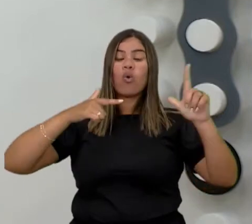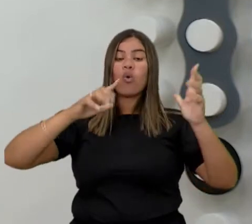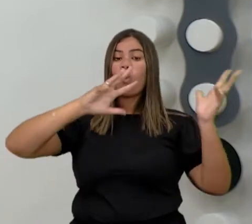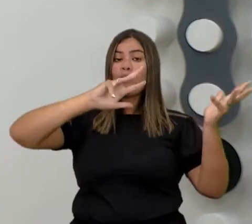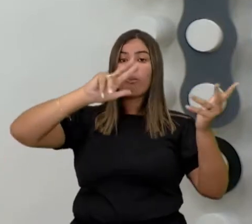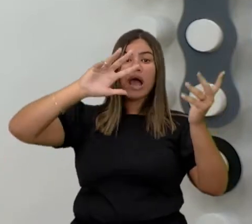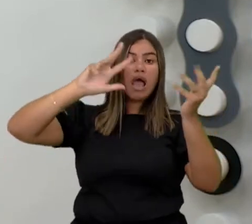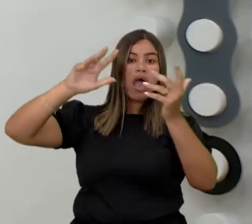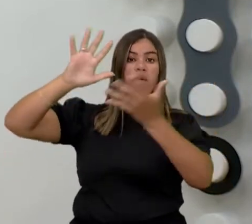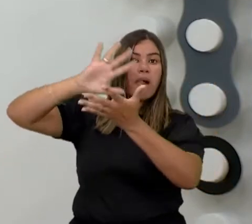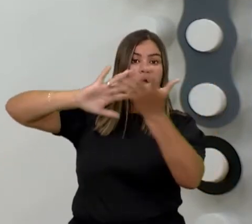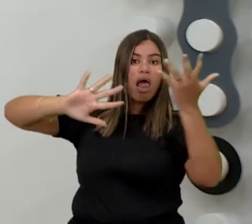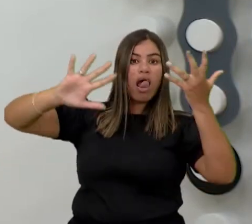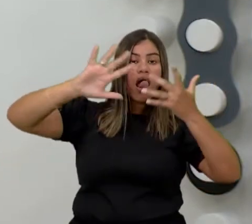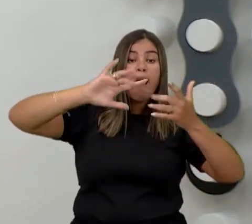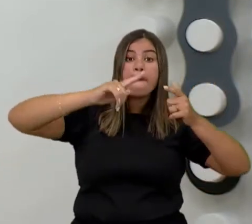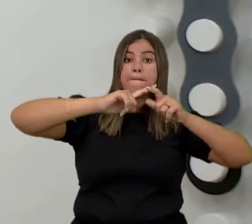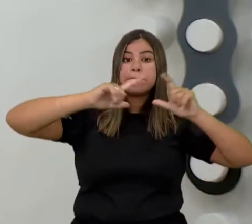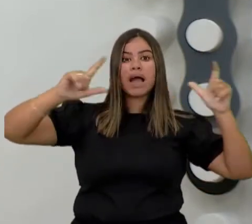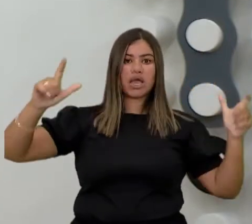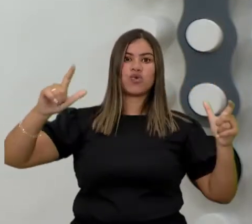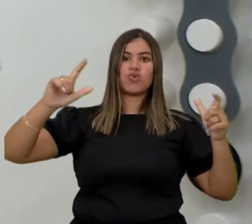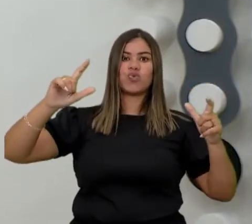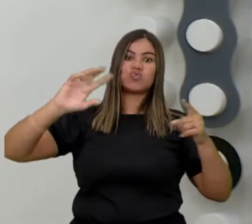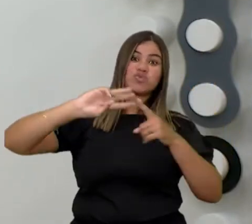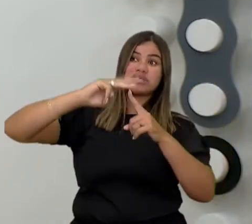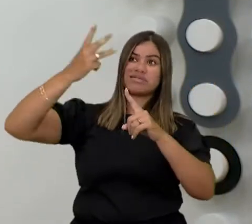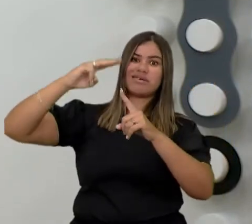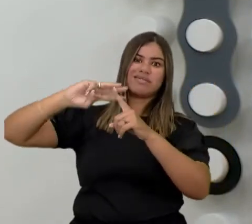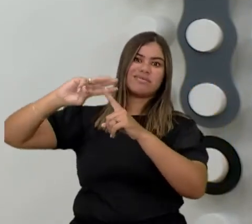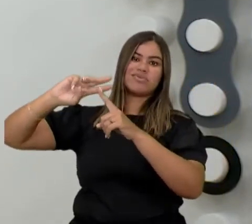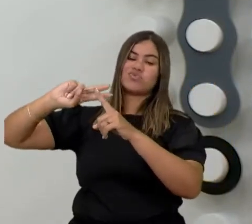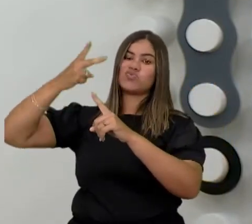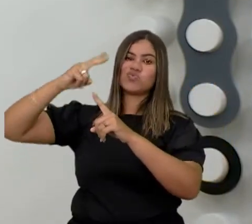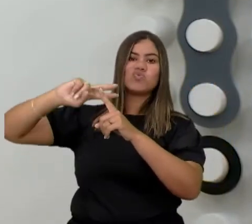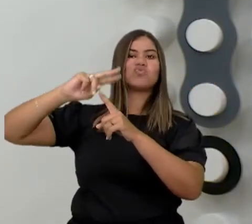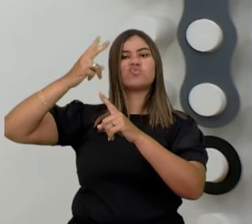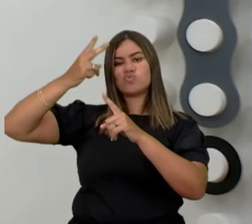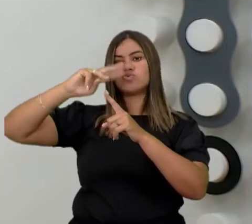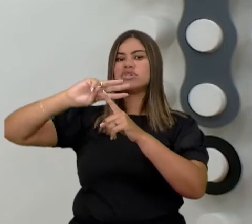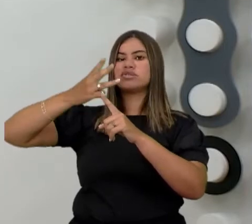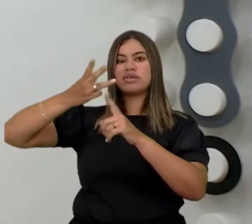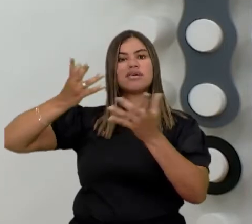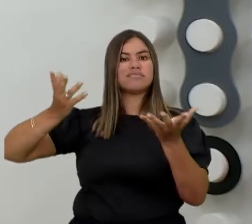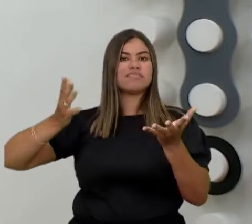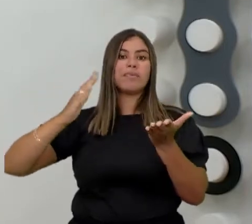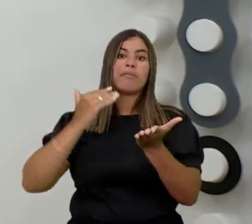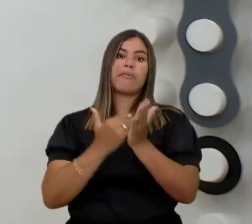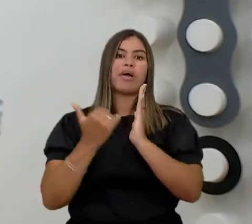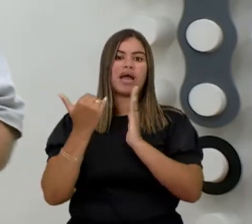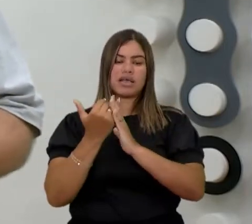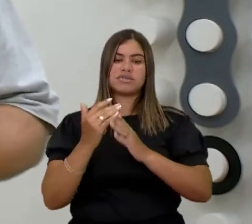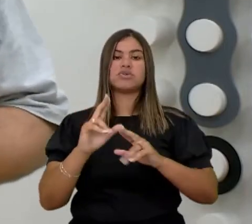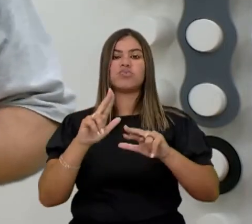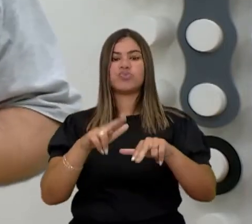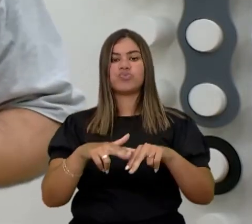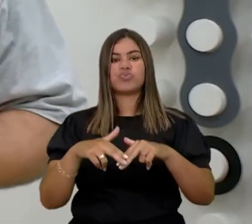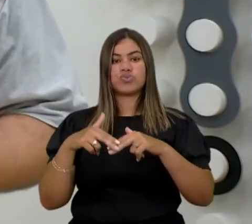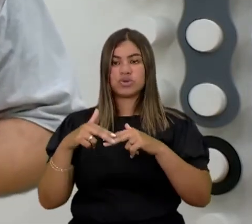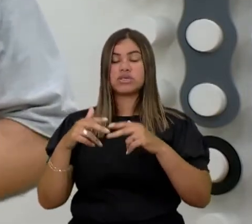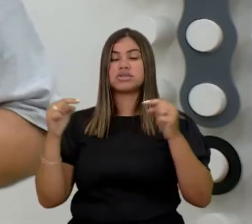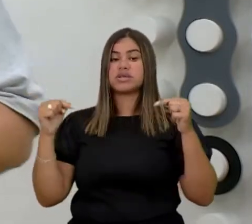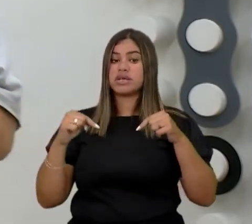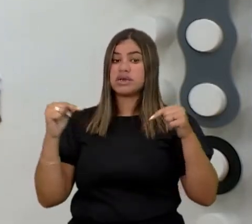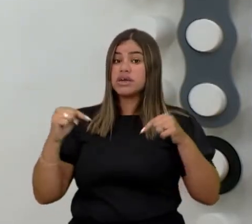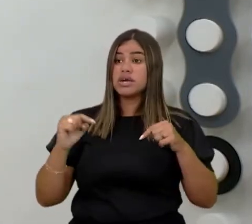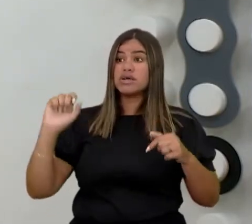vezes maiores do que a nossa maior estrela no nosso sistema, que é o Sol, por isso que denominamos ele de sistema solar, tá